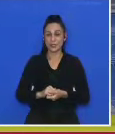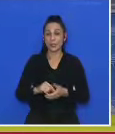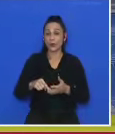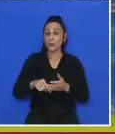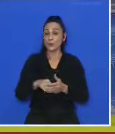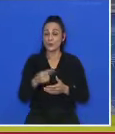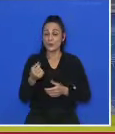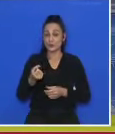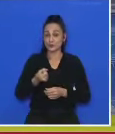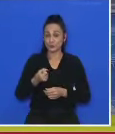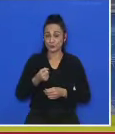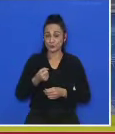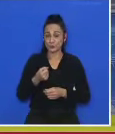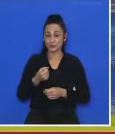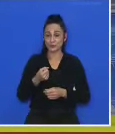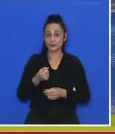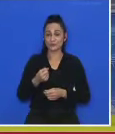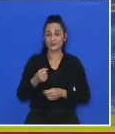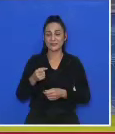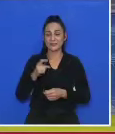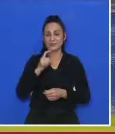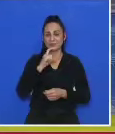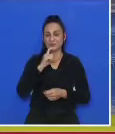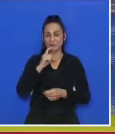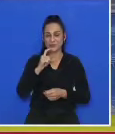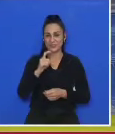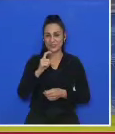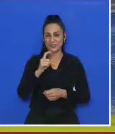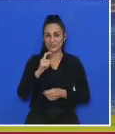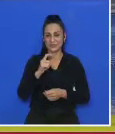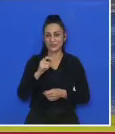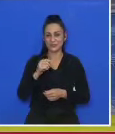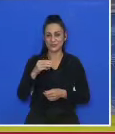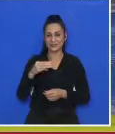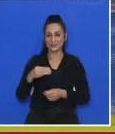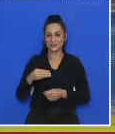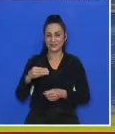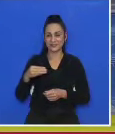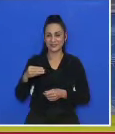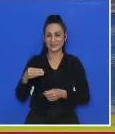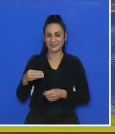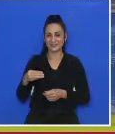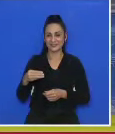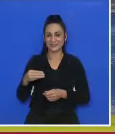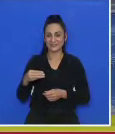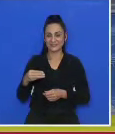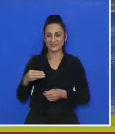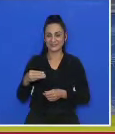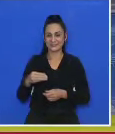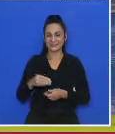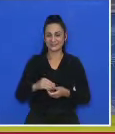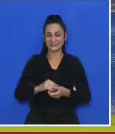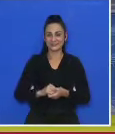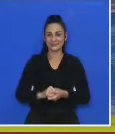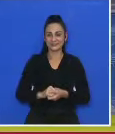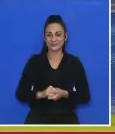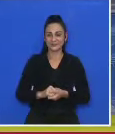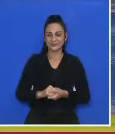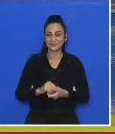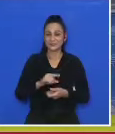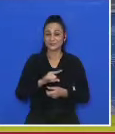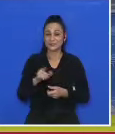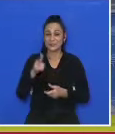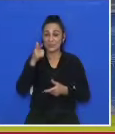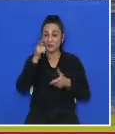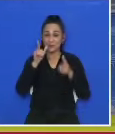O primeiro número está na tela. Bola verde, 33. Verde, 33.